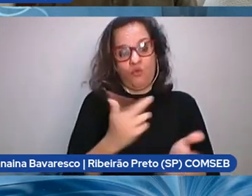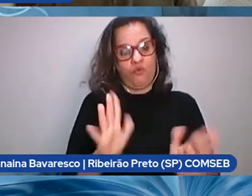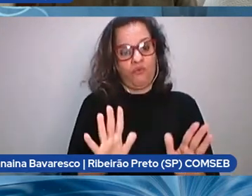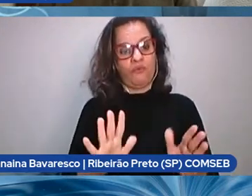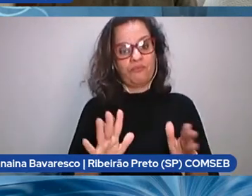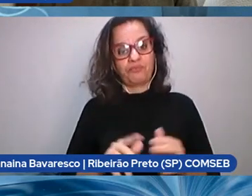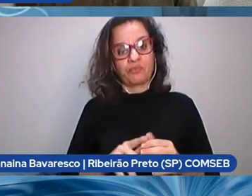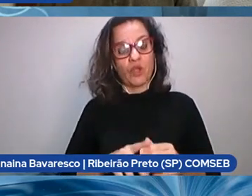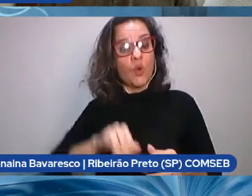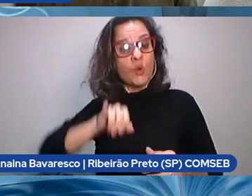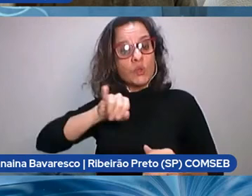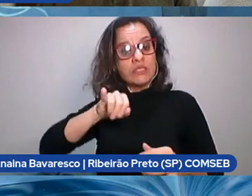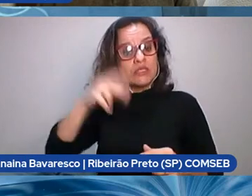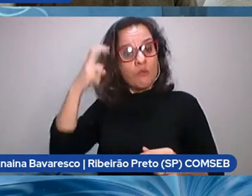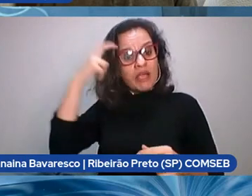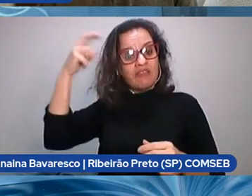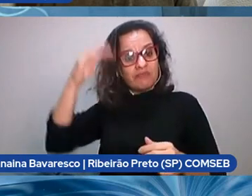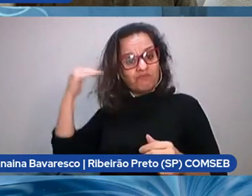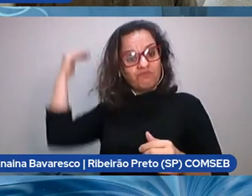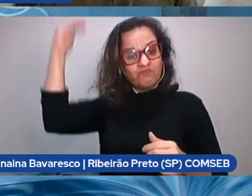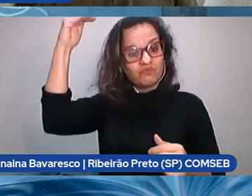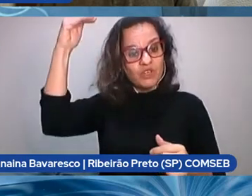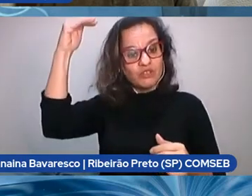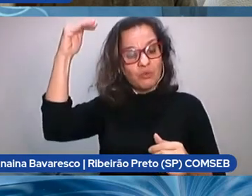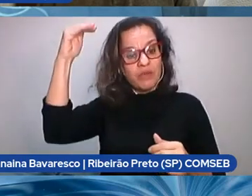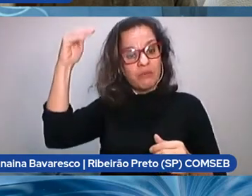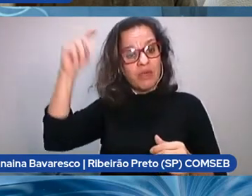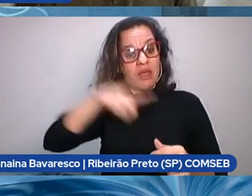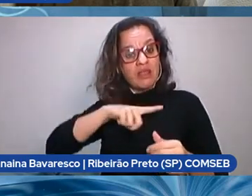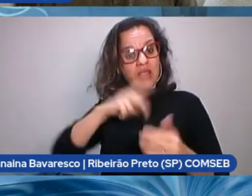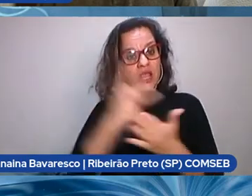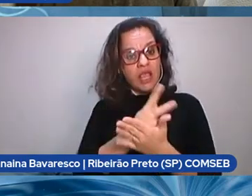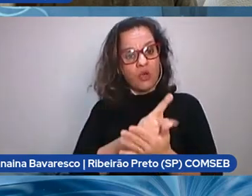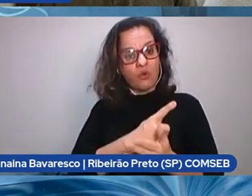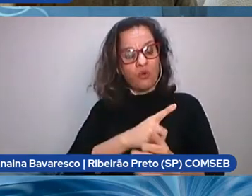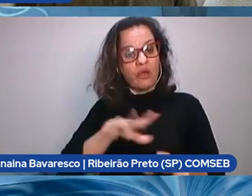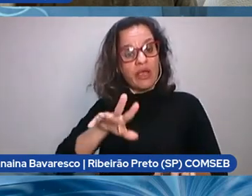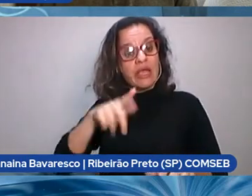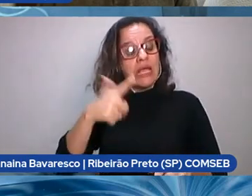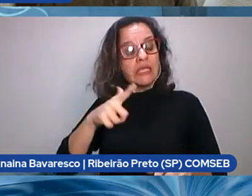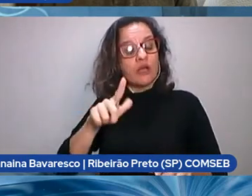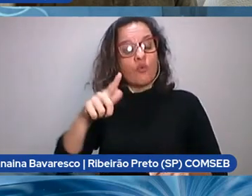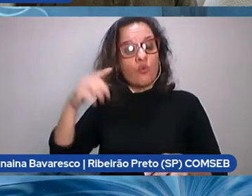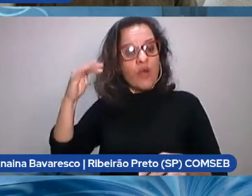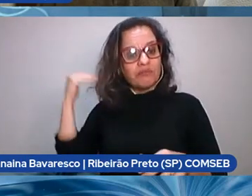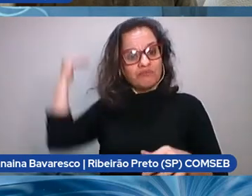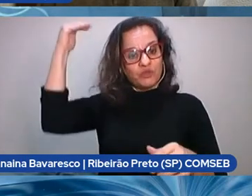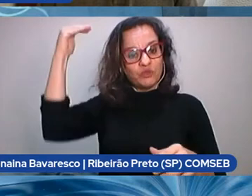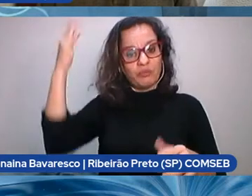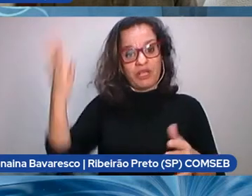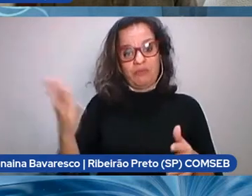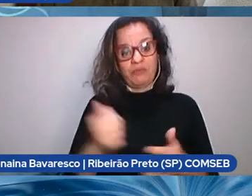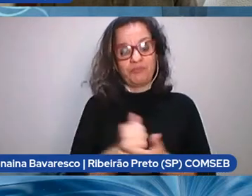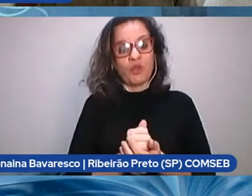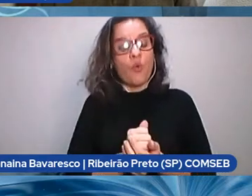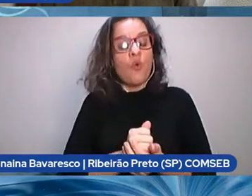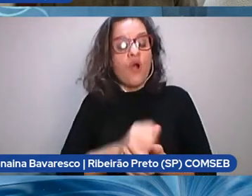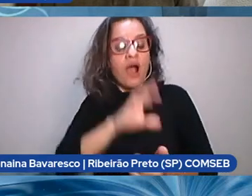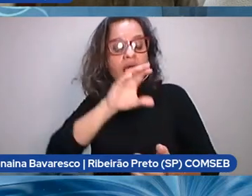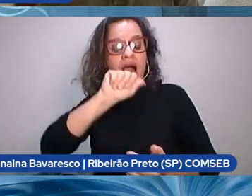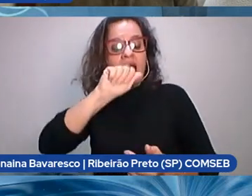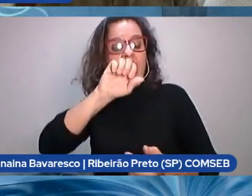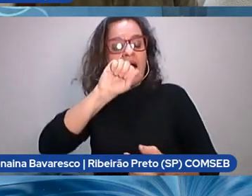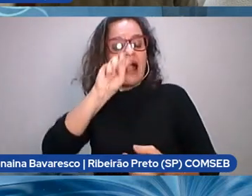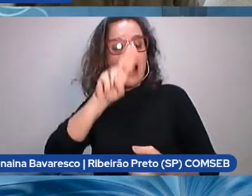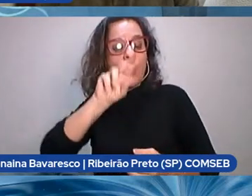suprema cometer erro, não é suprema. E é causa primária de todas as coisas. Quando a gente observa o